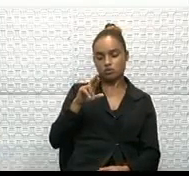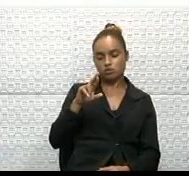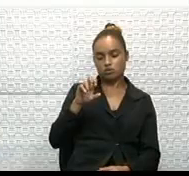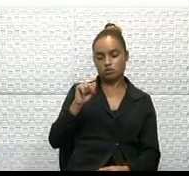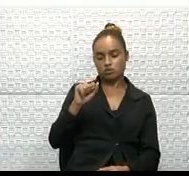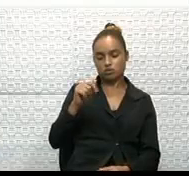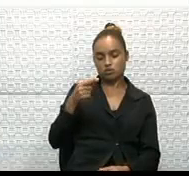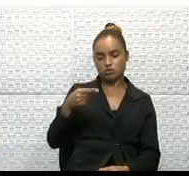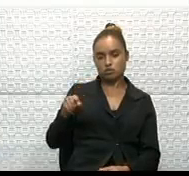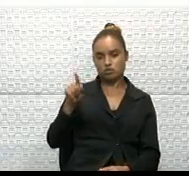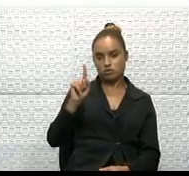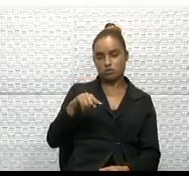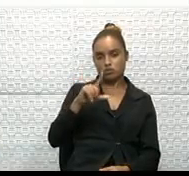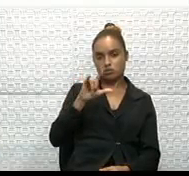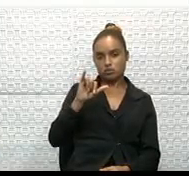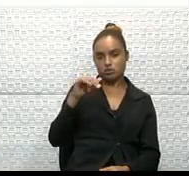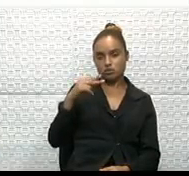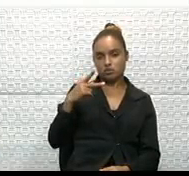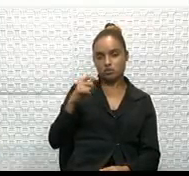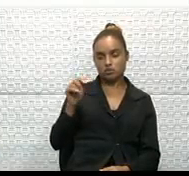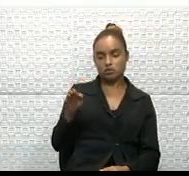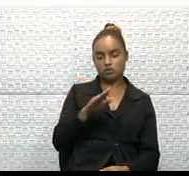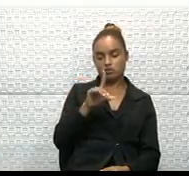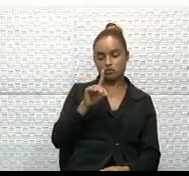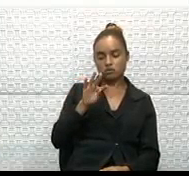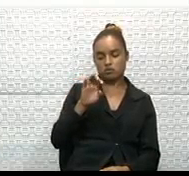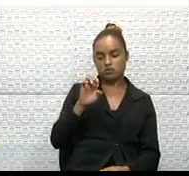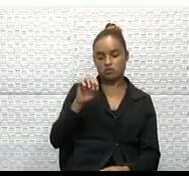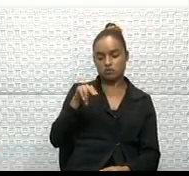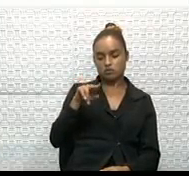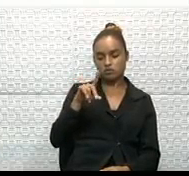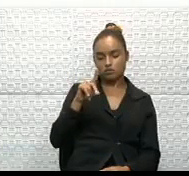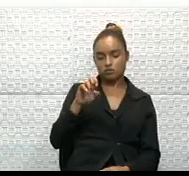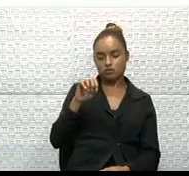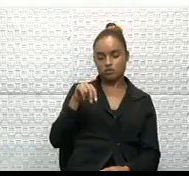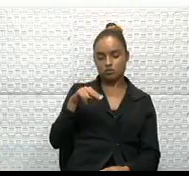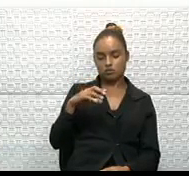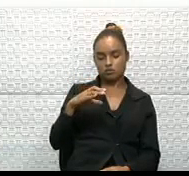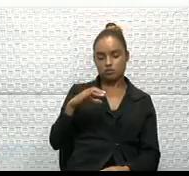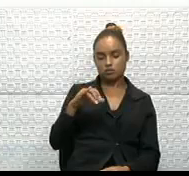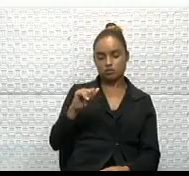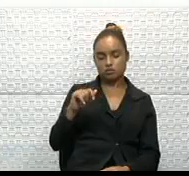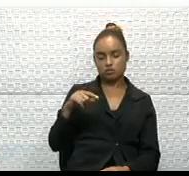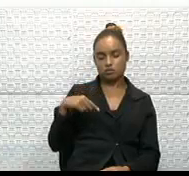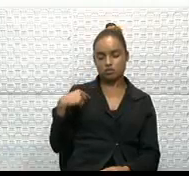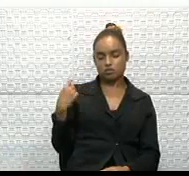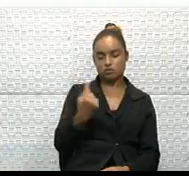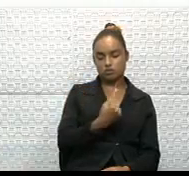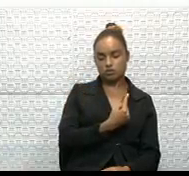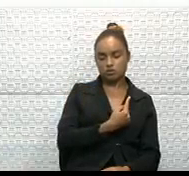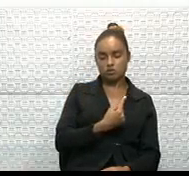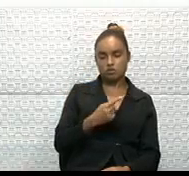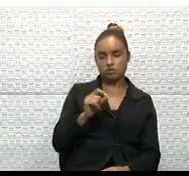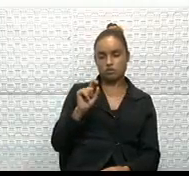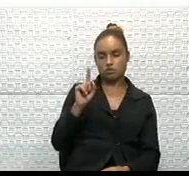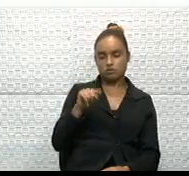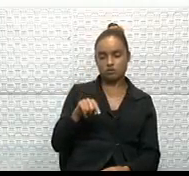uma linha de tendência. Depois de adicionar uma linha de tendência, nós vamos exibir o valor